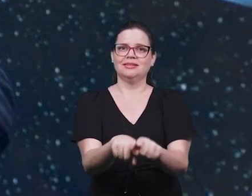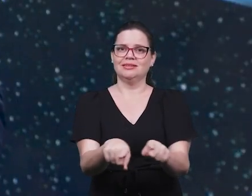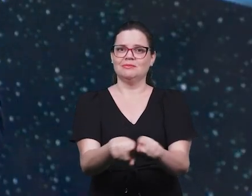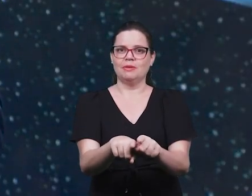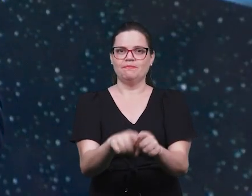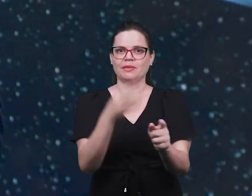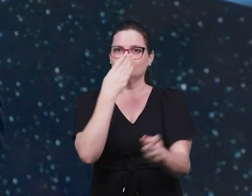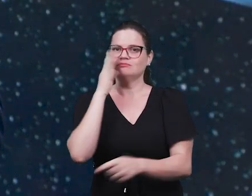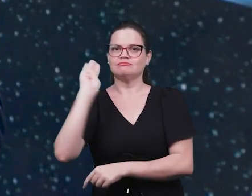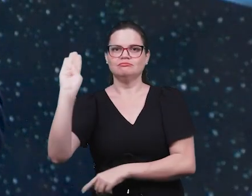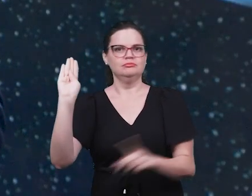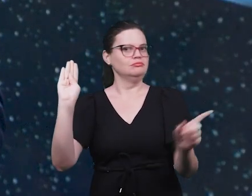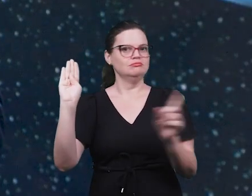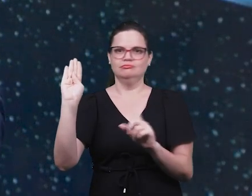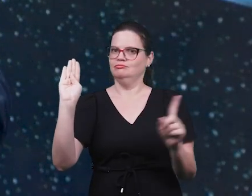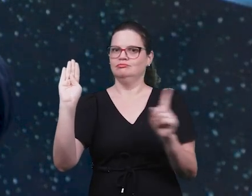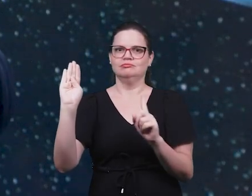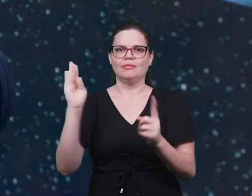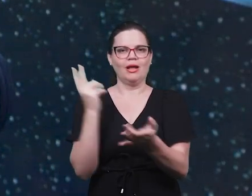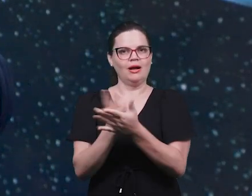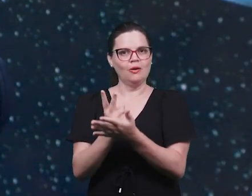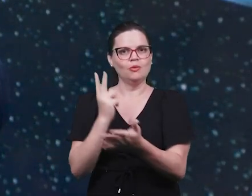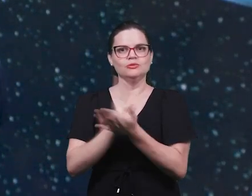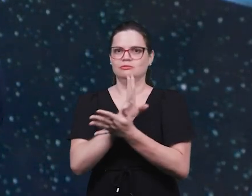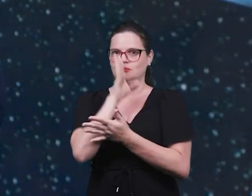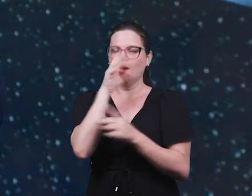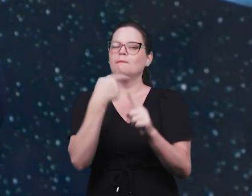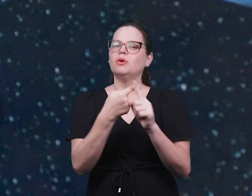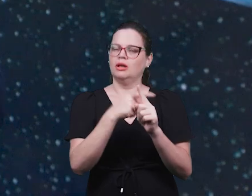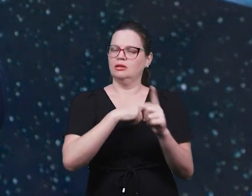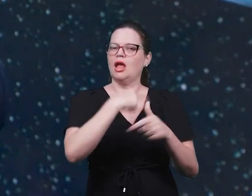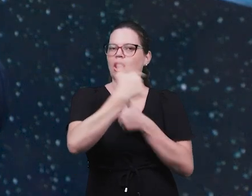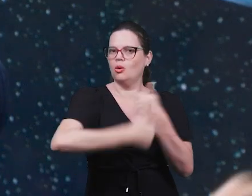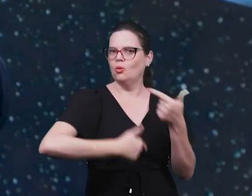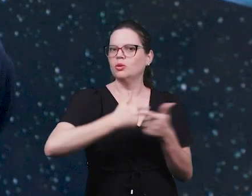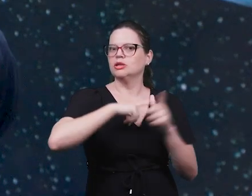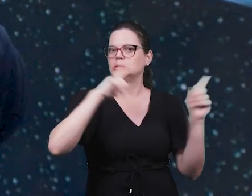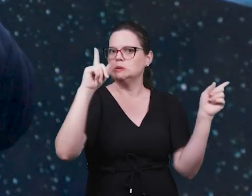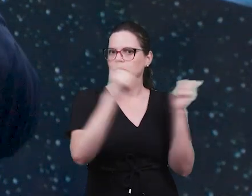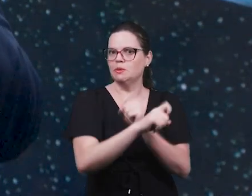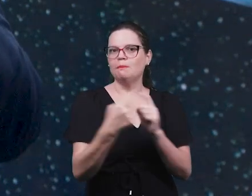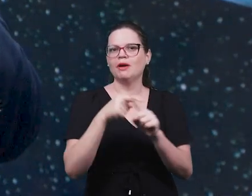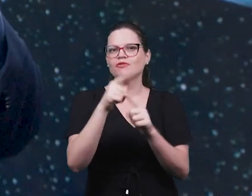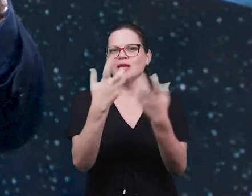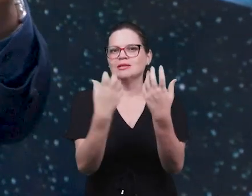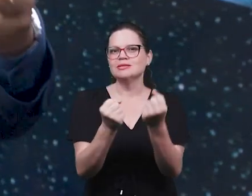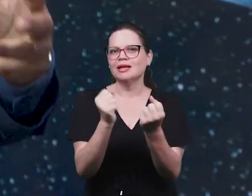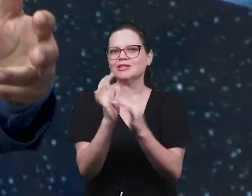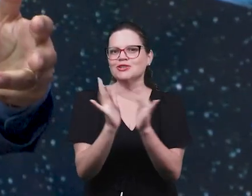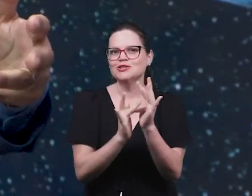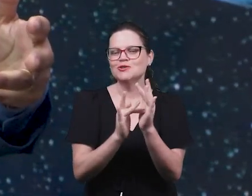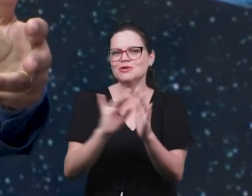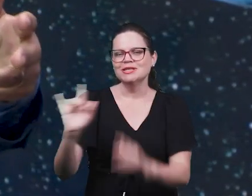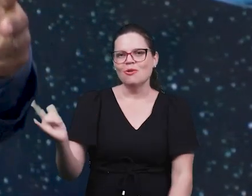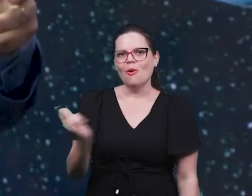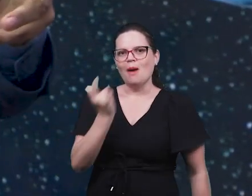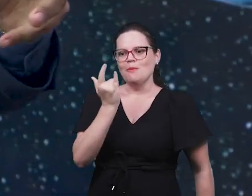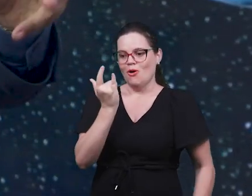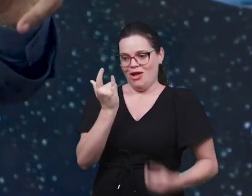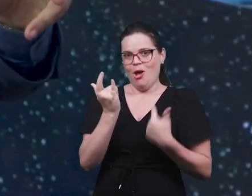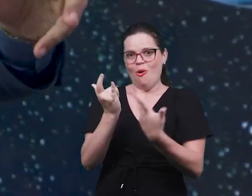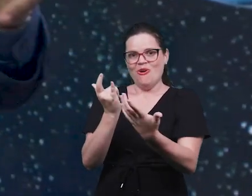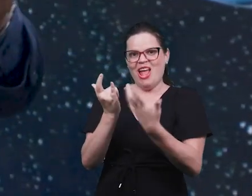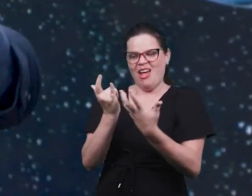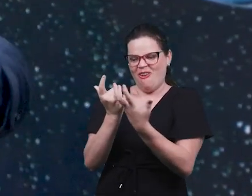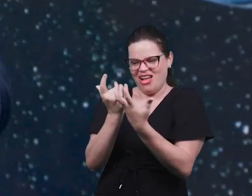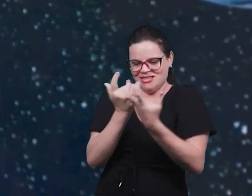abrir mão. Amém. Porque às Porque vezes vem as lutas, vem né? as lutas. Às vezes o homem aceita, mas ele abre mão. Mas